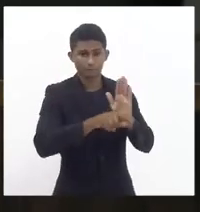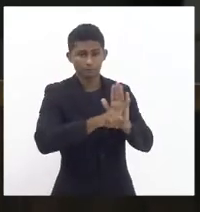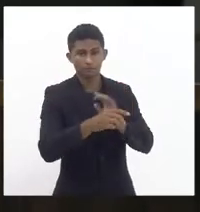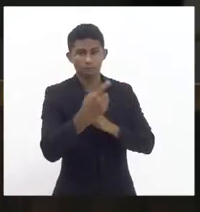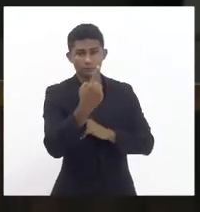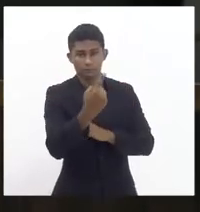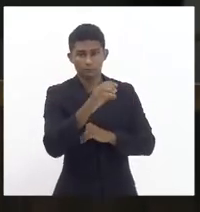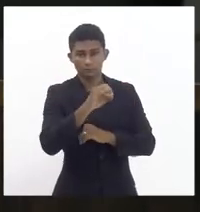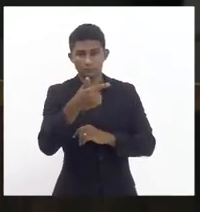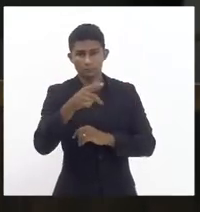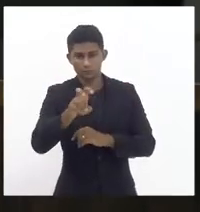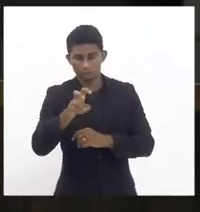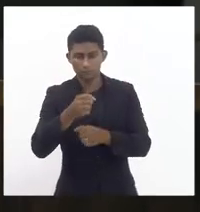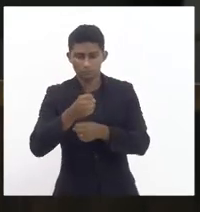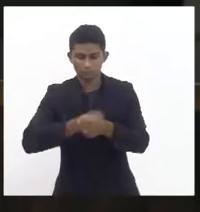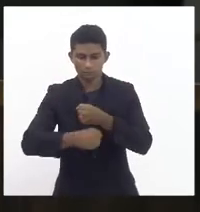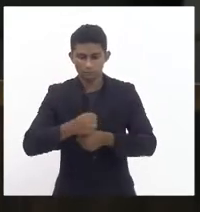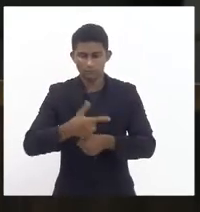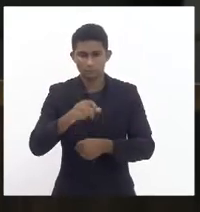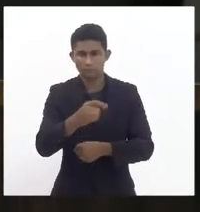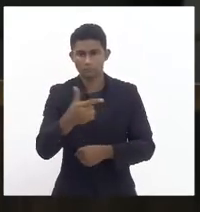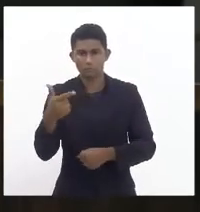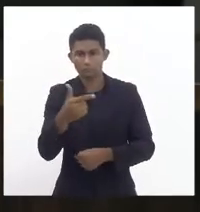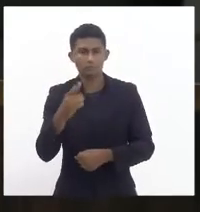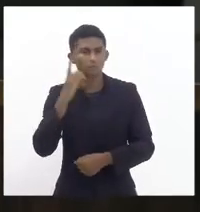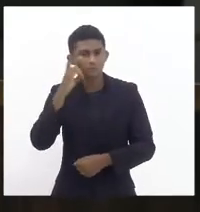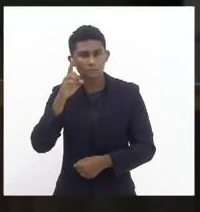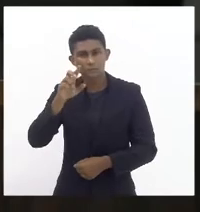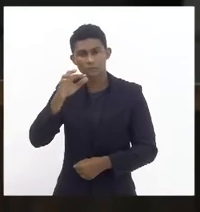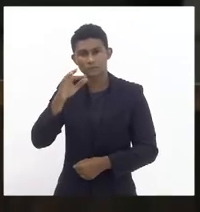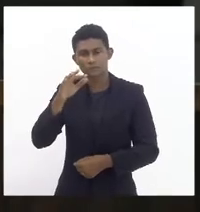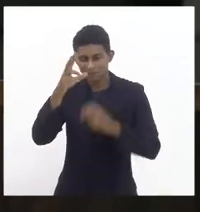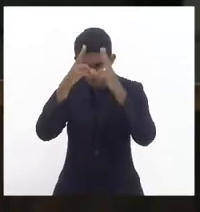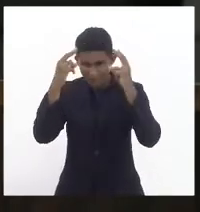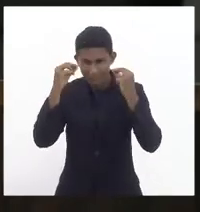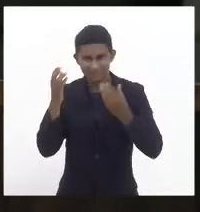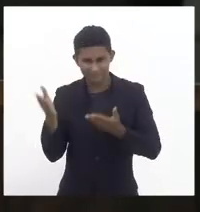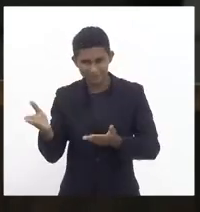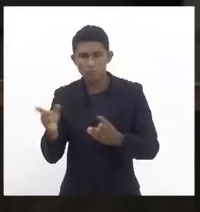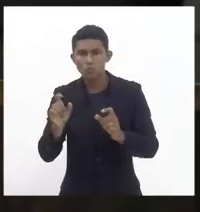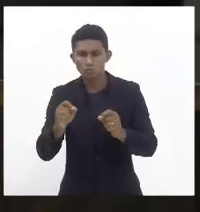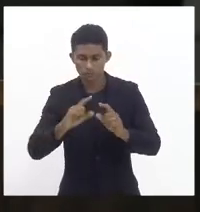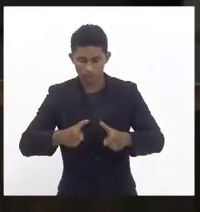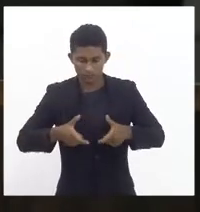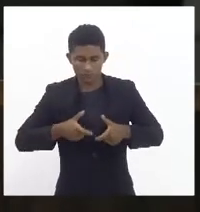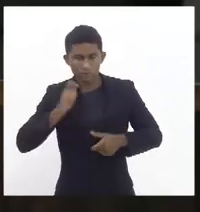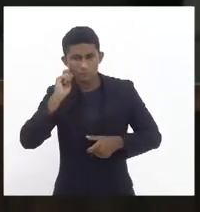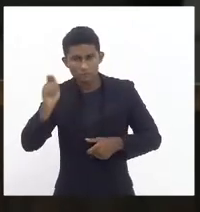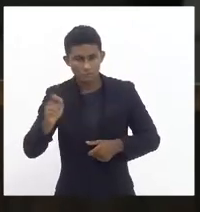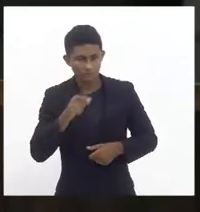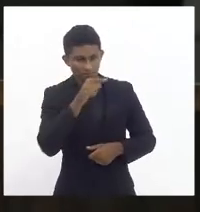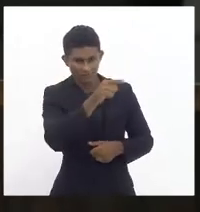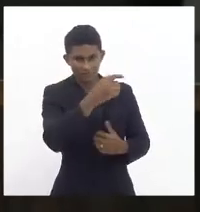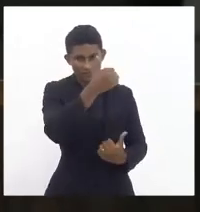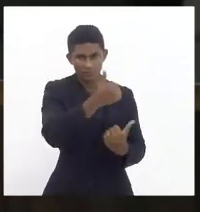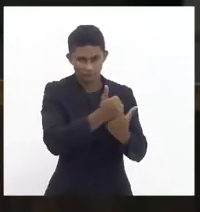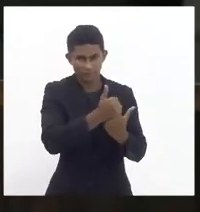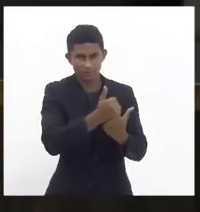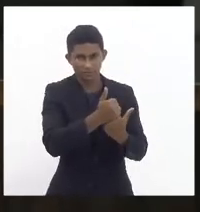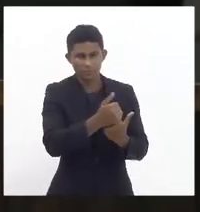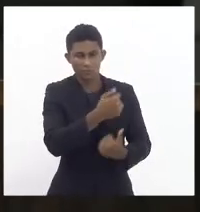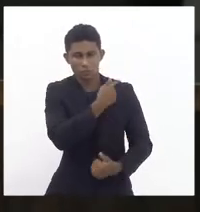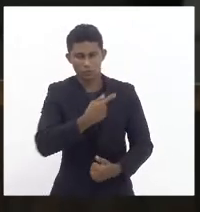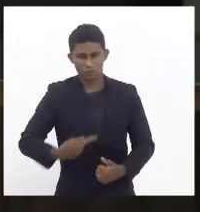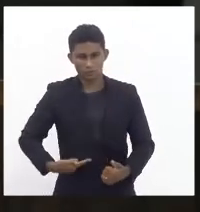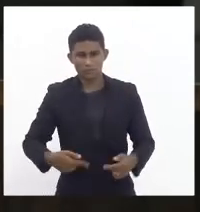1025 de 22 de autoria da deputada enfermeira Rejane consegue medalha Tiradentes e respectivo diploma Vice governador de Pernambuco e presidente do